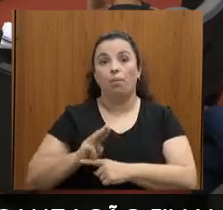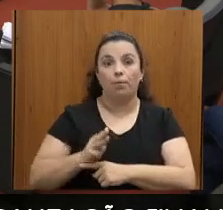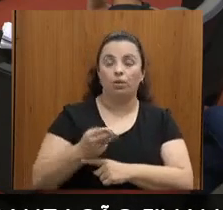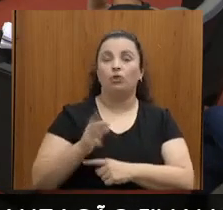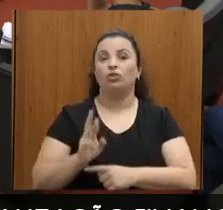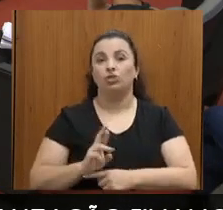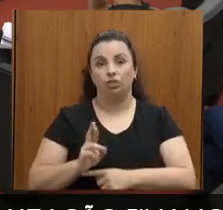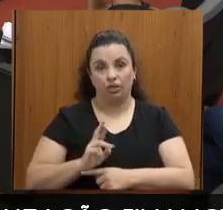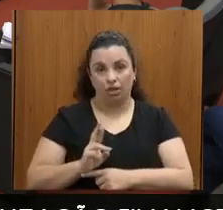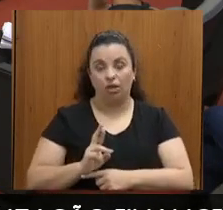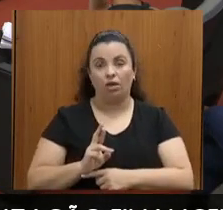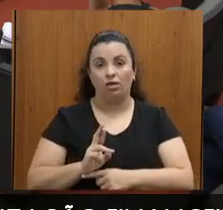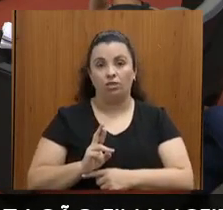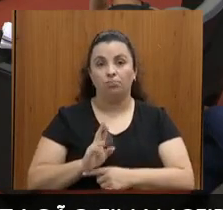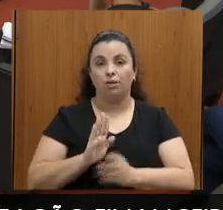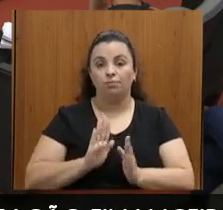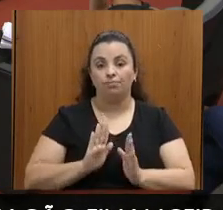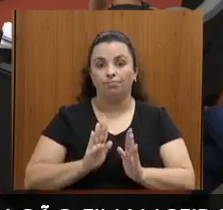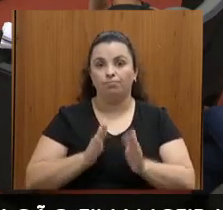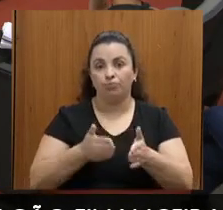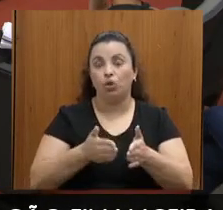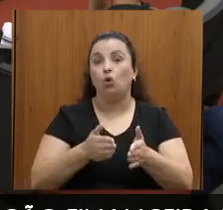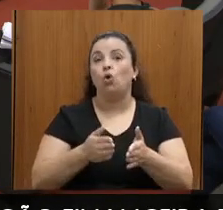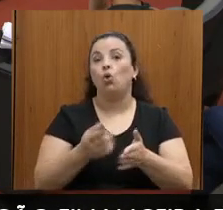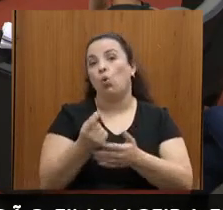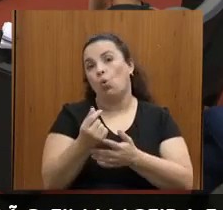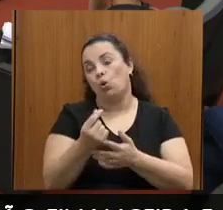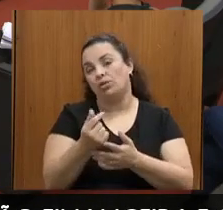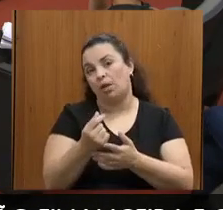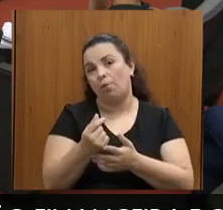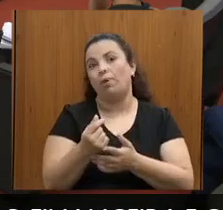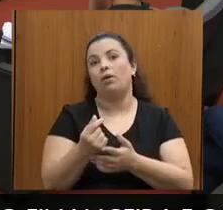para o orçamento da Comissão de Participação Popular,